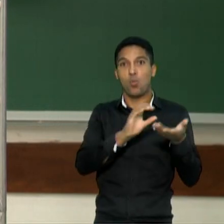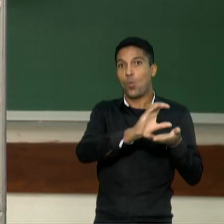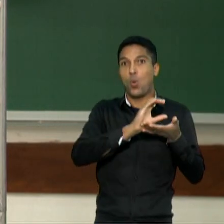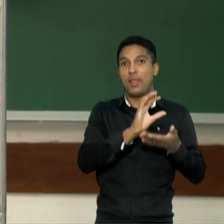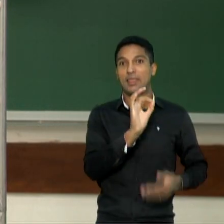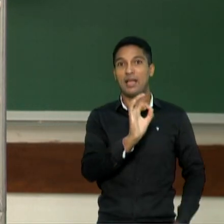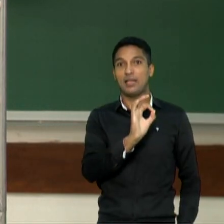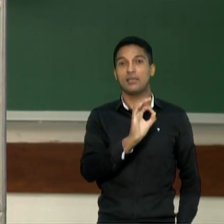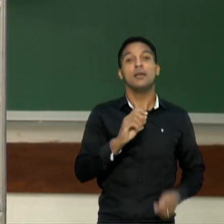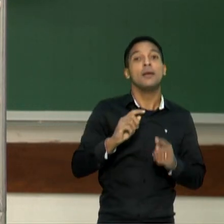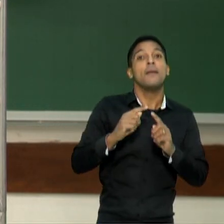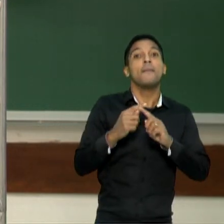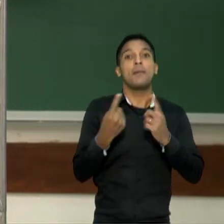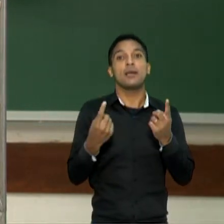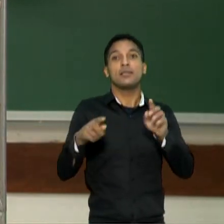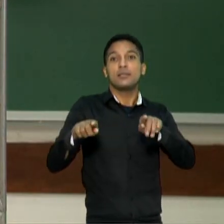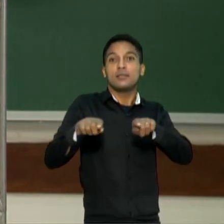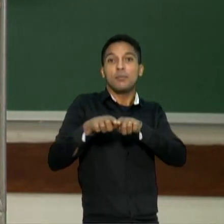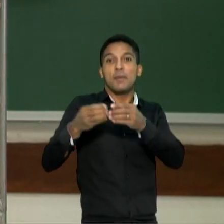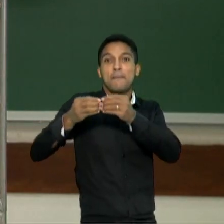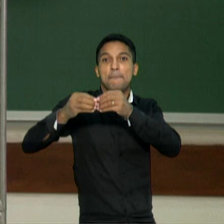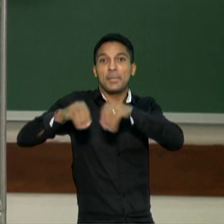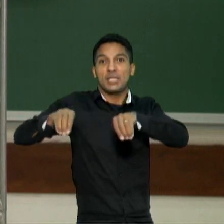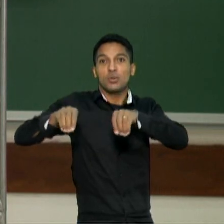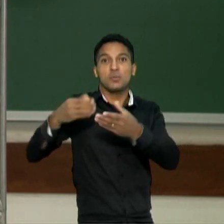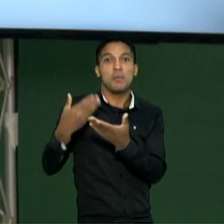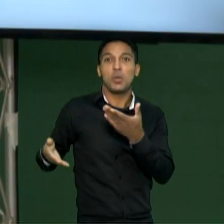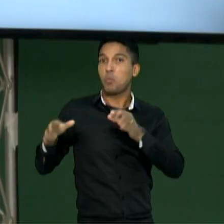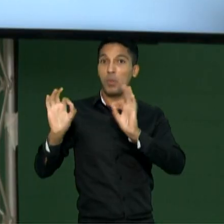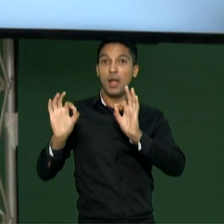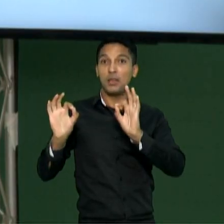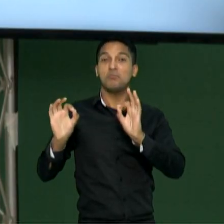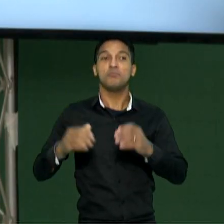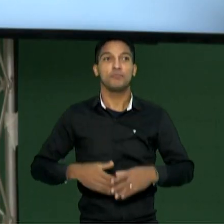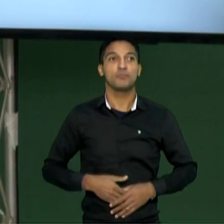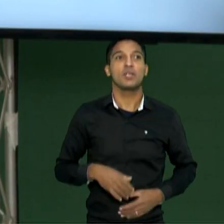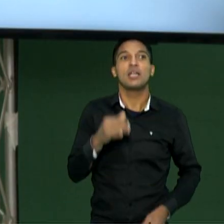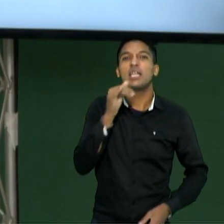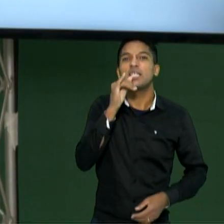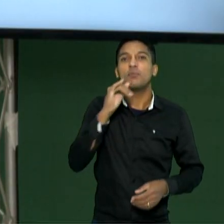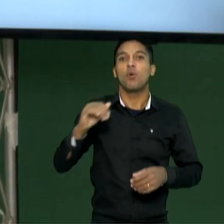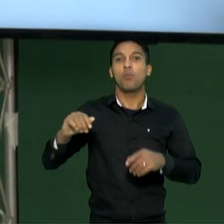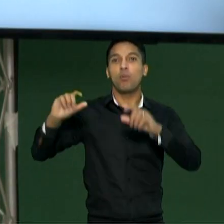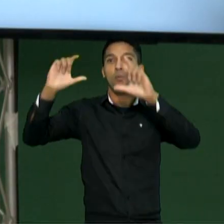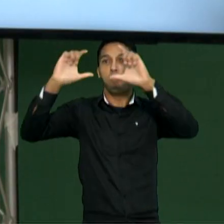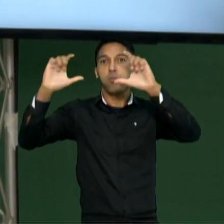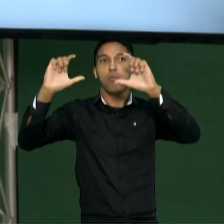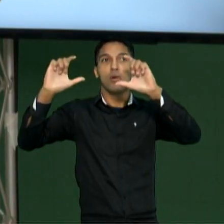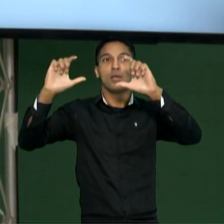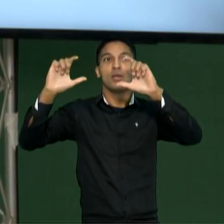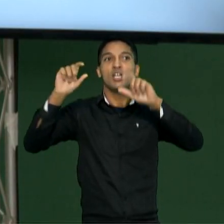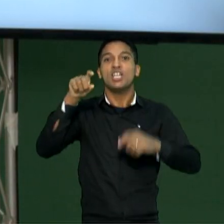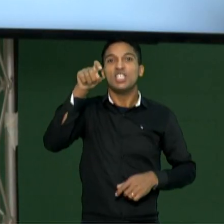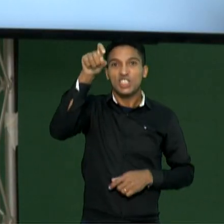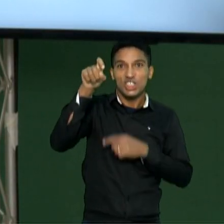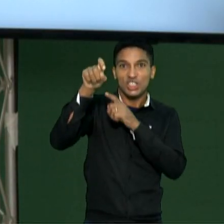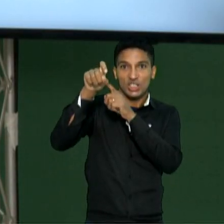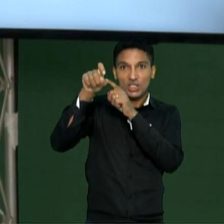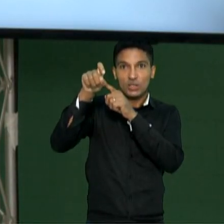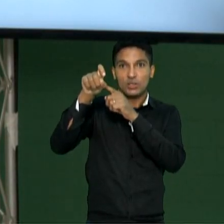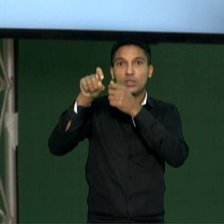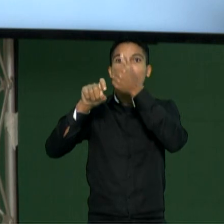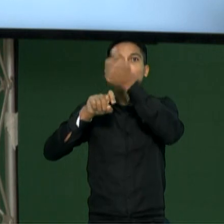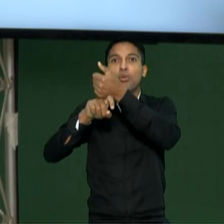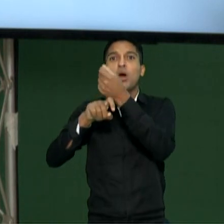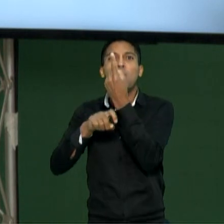fazer um testezinho rápido aqui, veja só. Se eu troco aqui o x por uma única pessoa que assistiu, né? Se eu trocar por